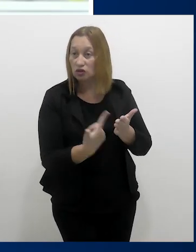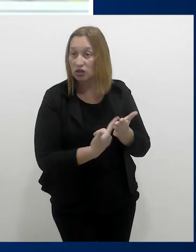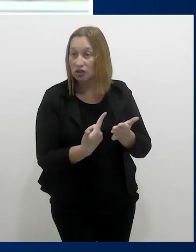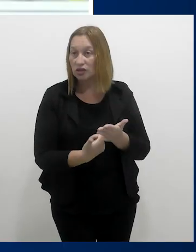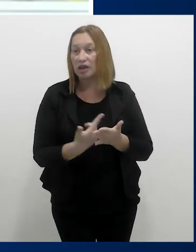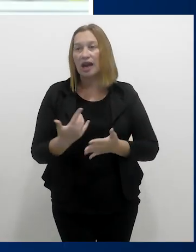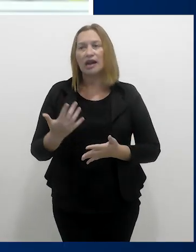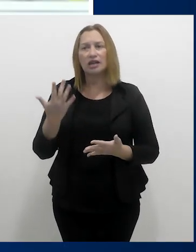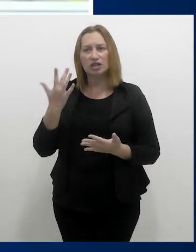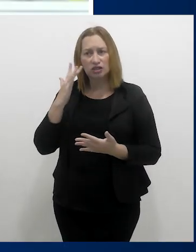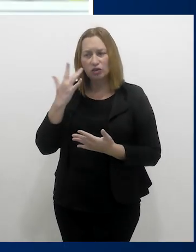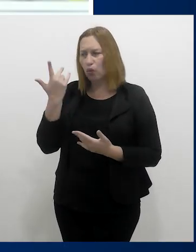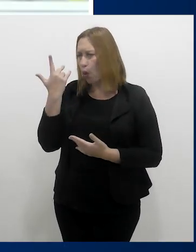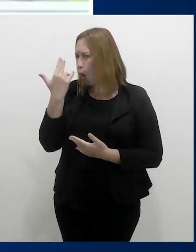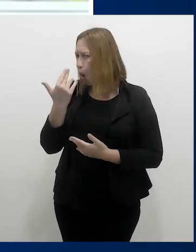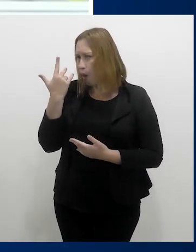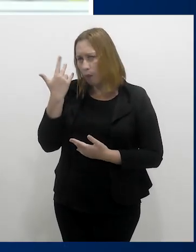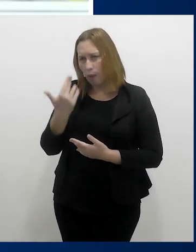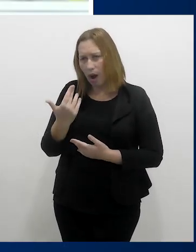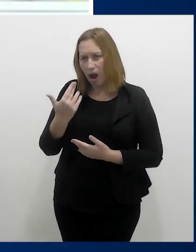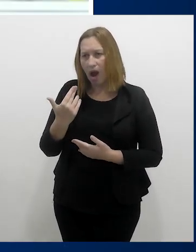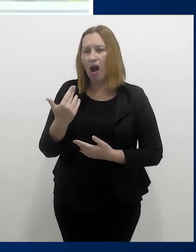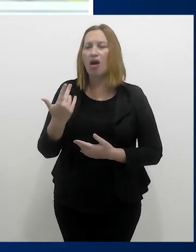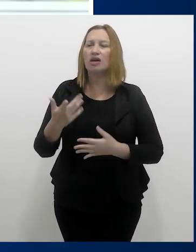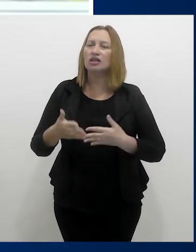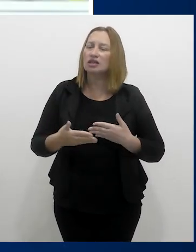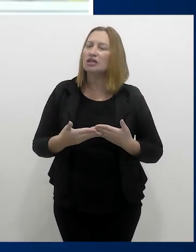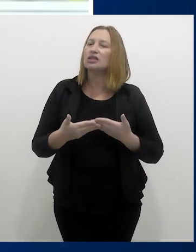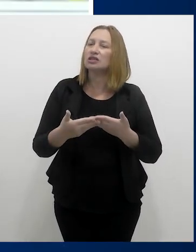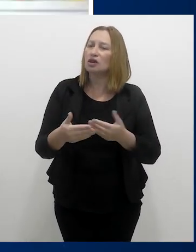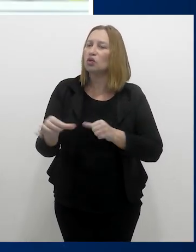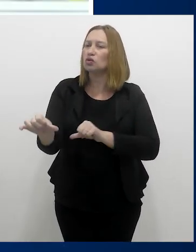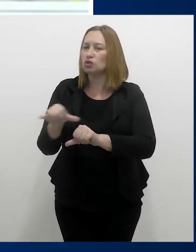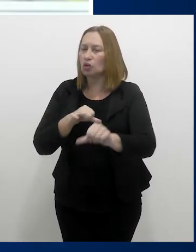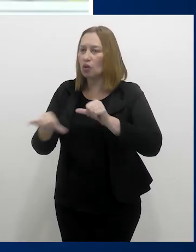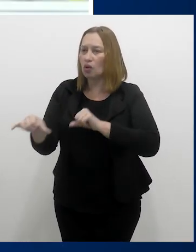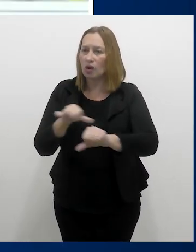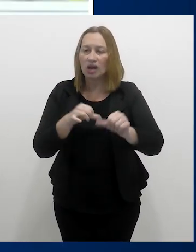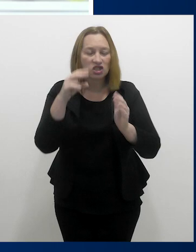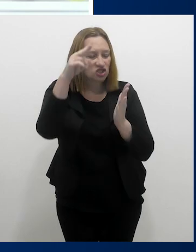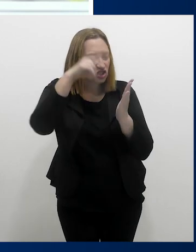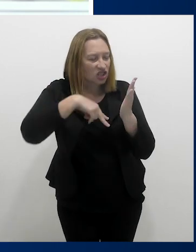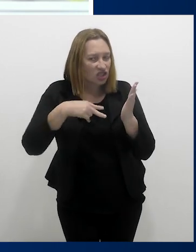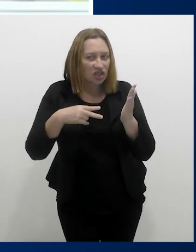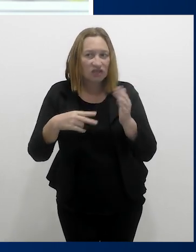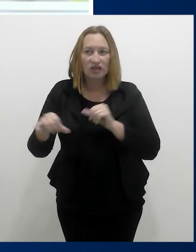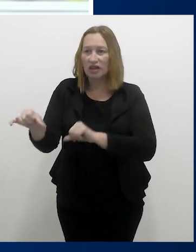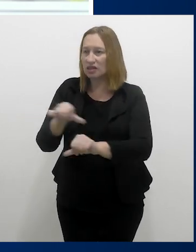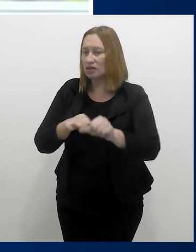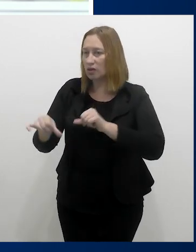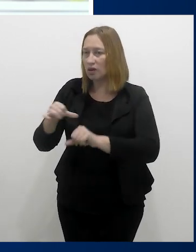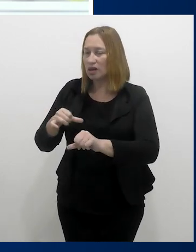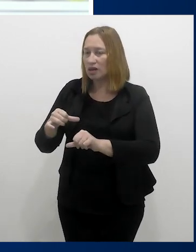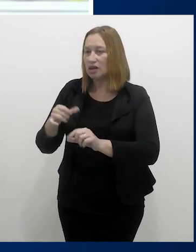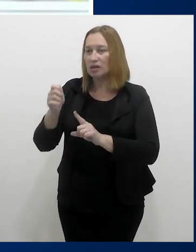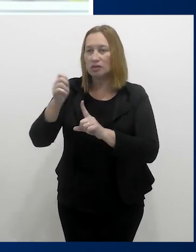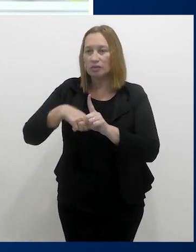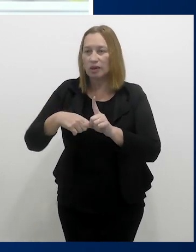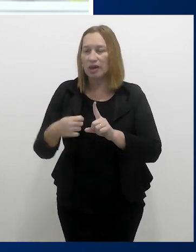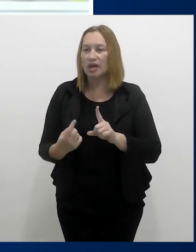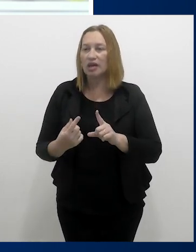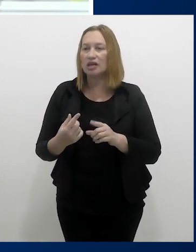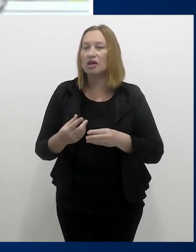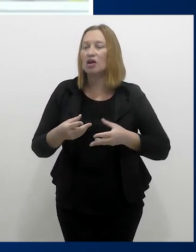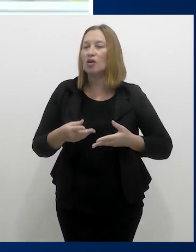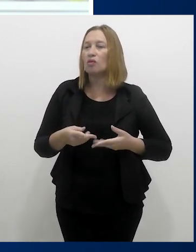livros. E a gente achou super natural isso. Aí a gente levou os livros e trocava, e aí a gente lia e ficava trocando ao longo do mês.